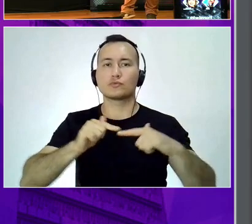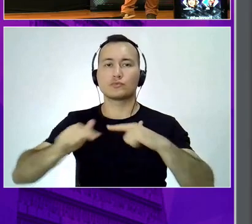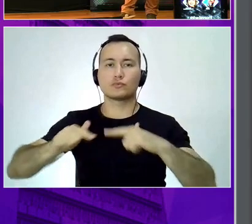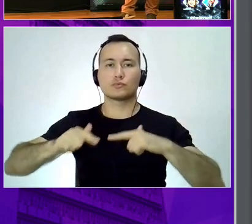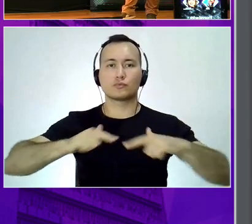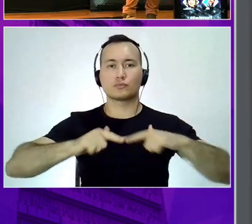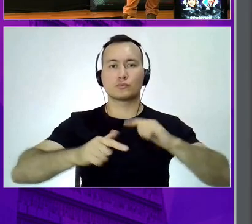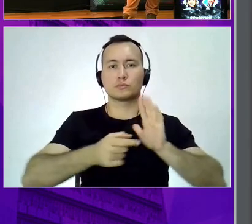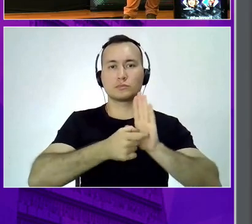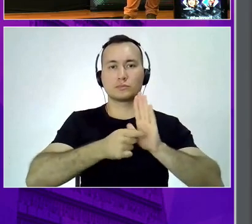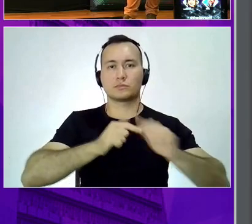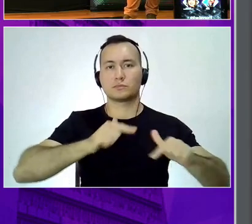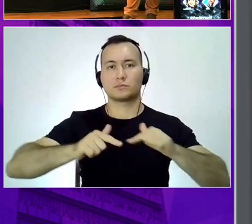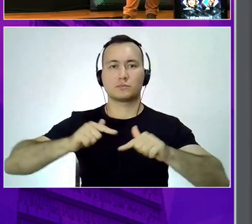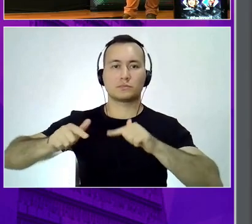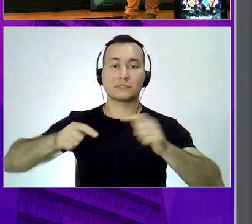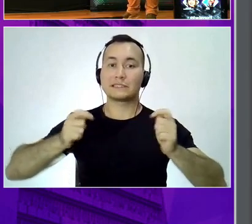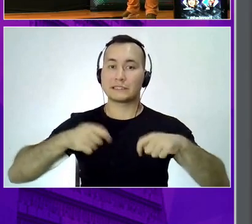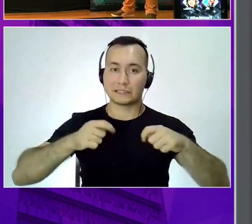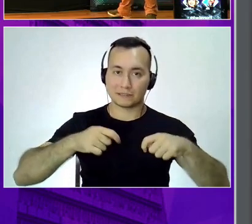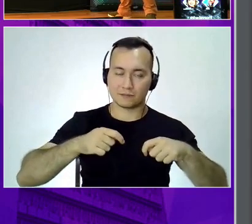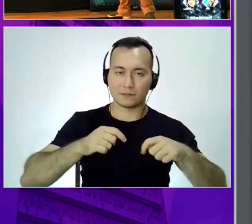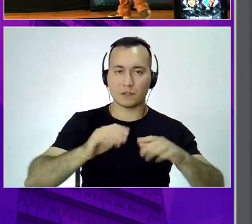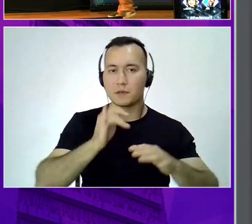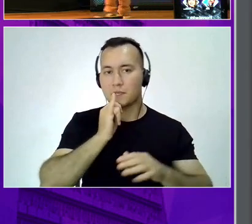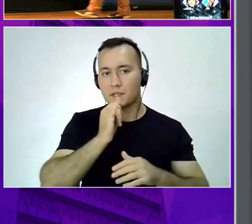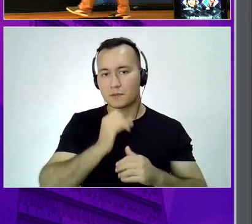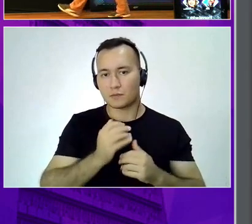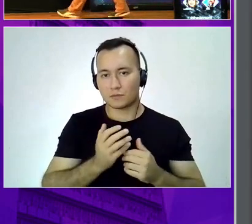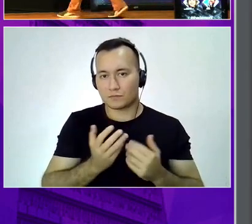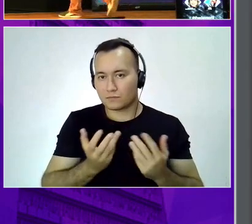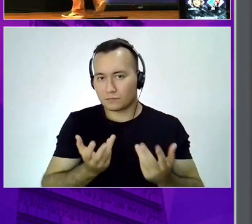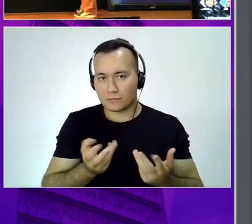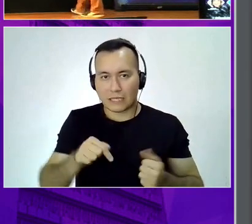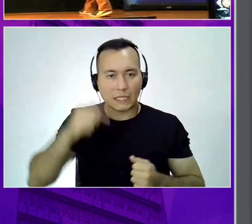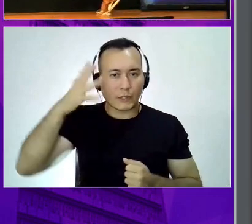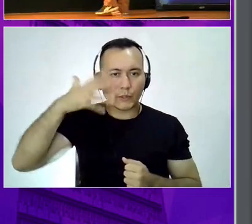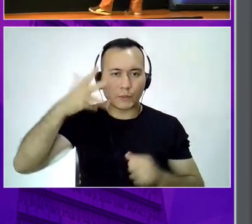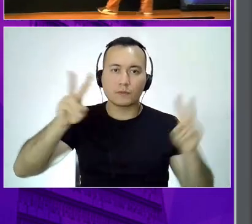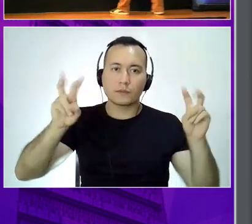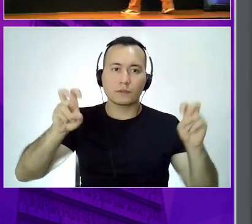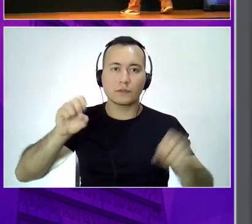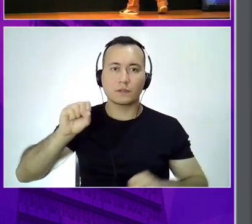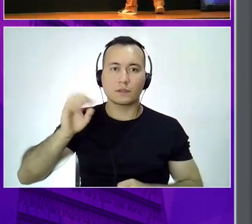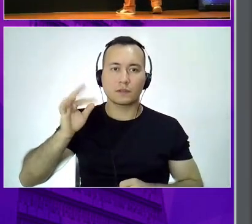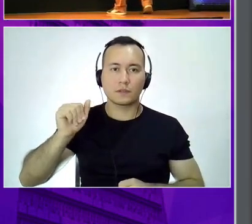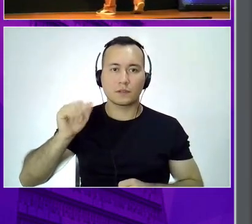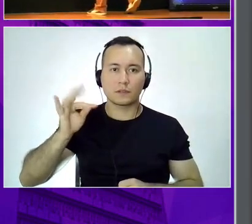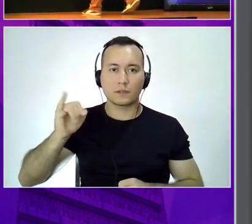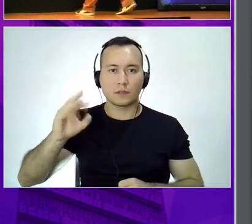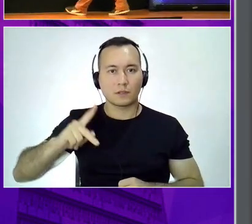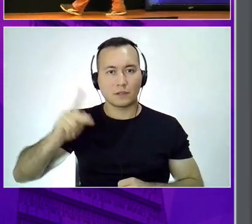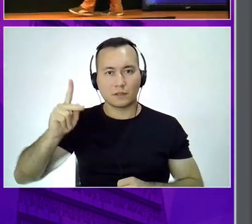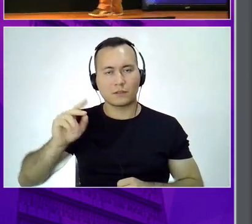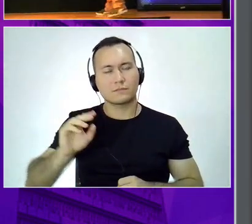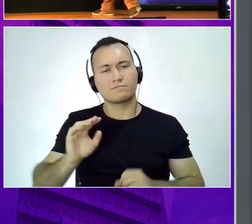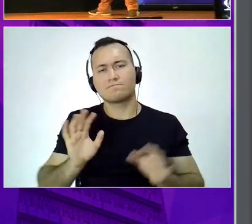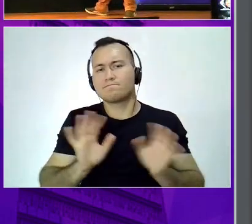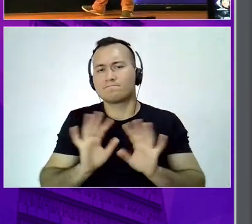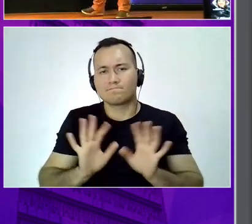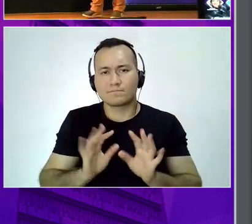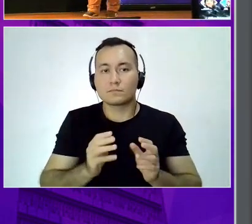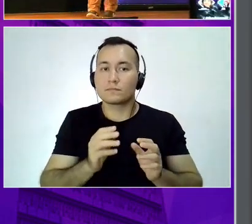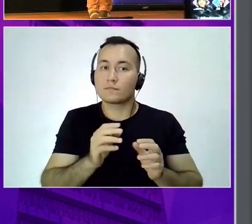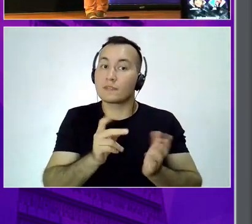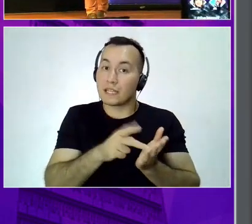sobre static, a ideia não é fazer uma palestra de static. Vocês têm aqui o Static Canvas, tem um post aqui, tem um playbook, tá? Quem